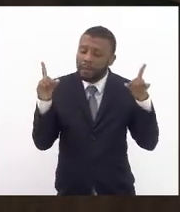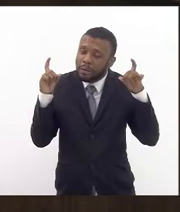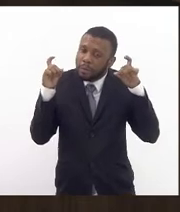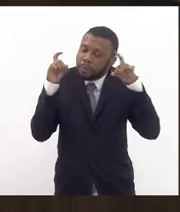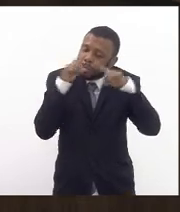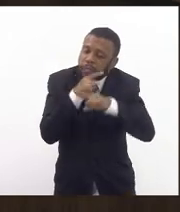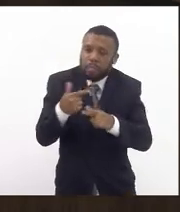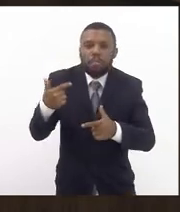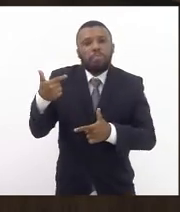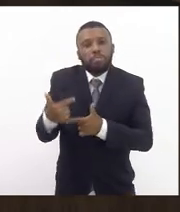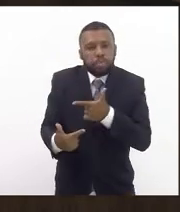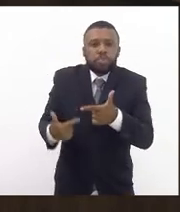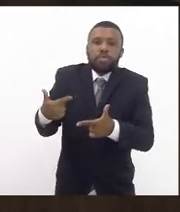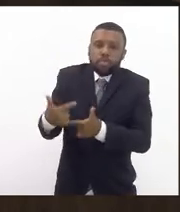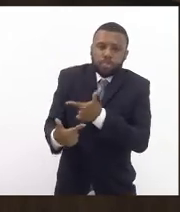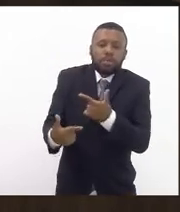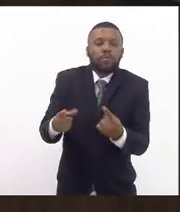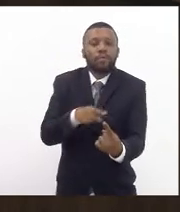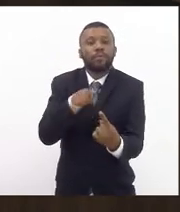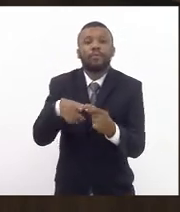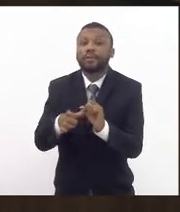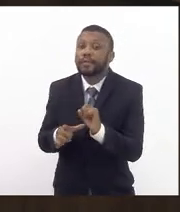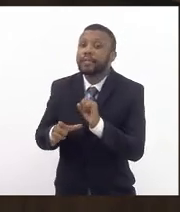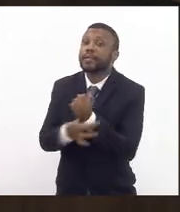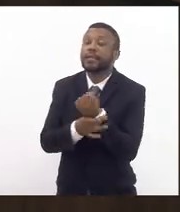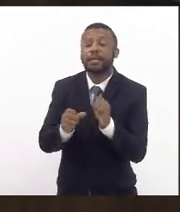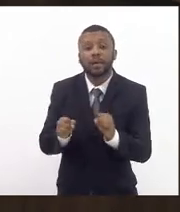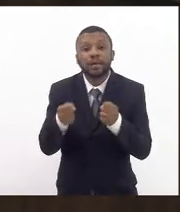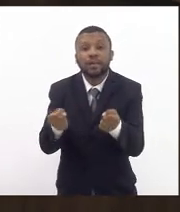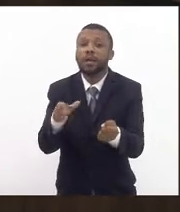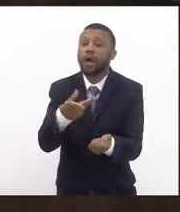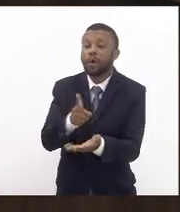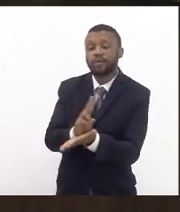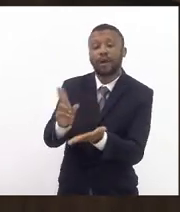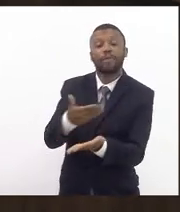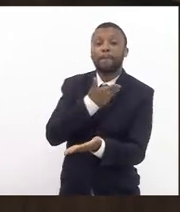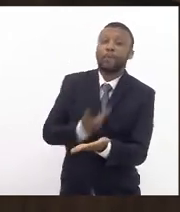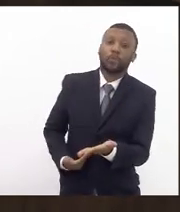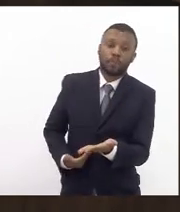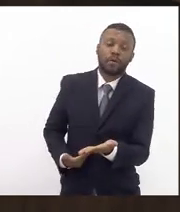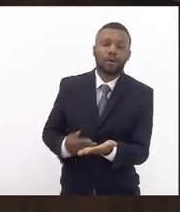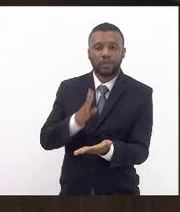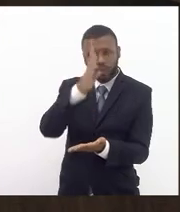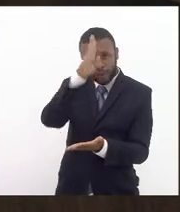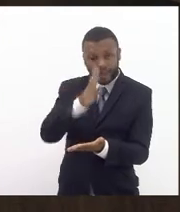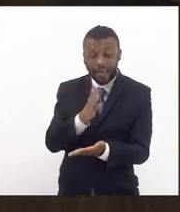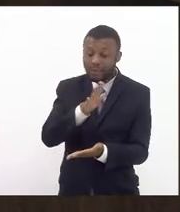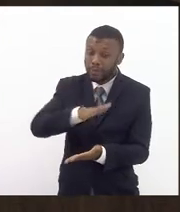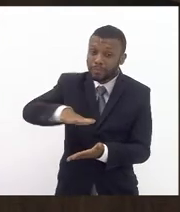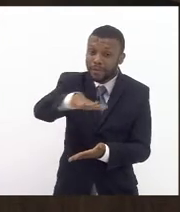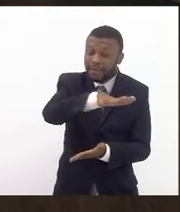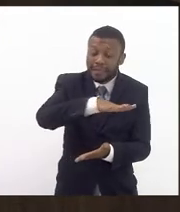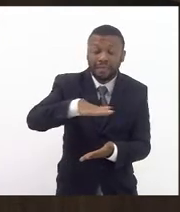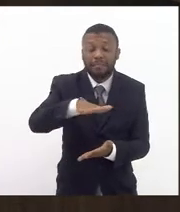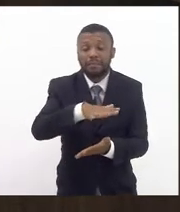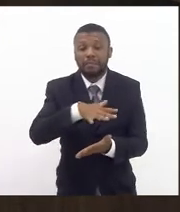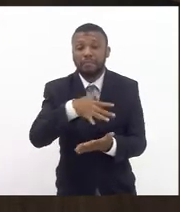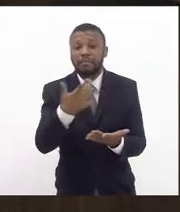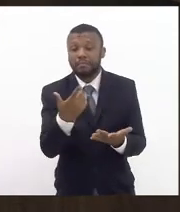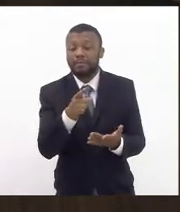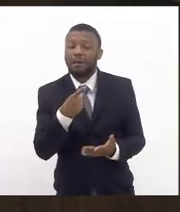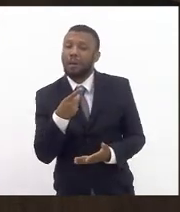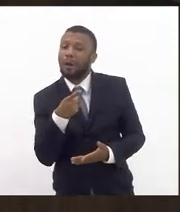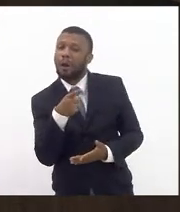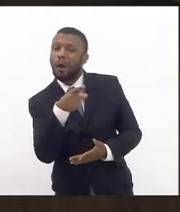tarefa, a tarefa de garantir a universidade pública de qualidade numa região tão